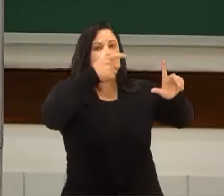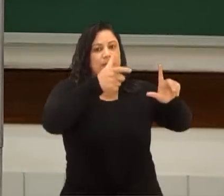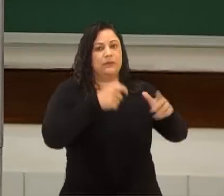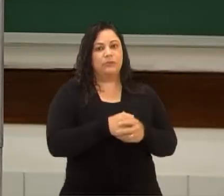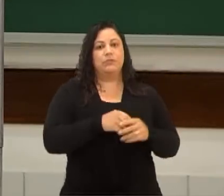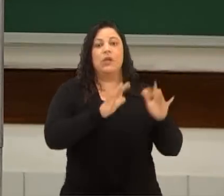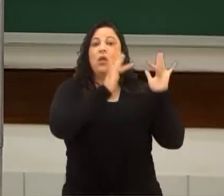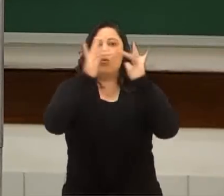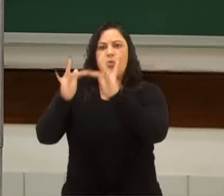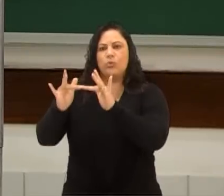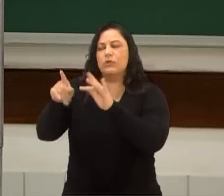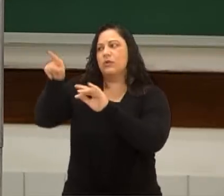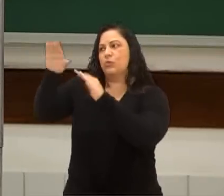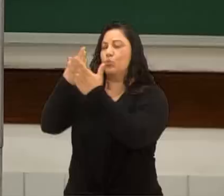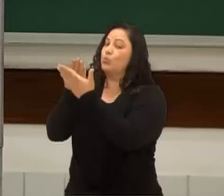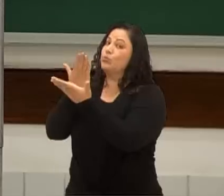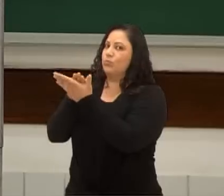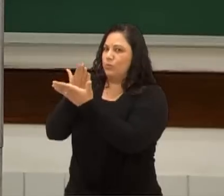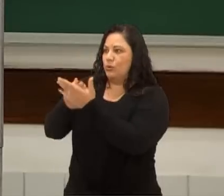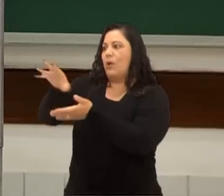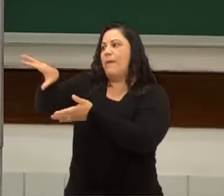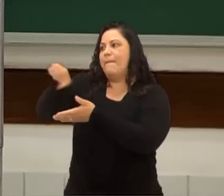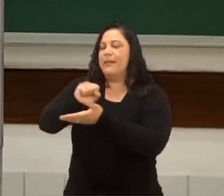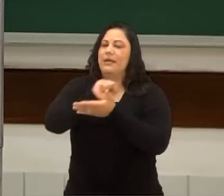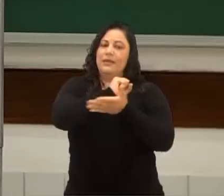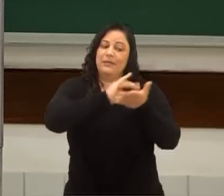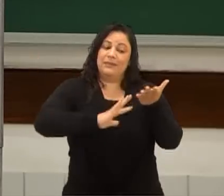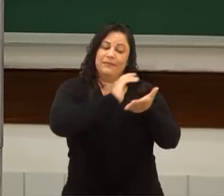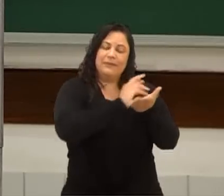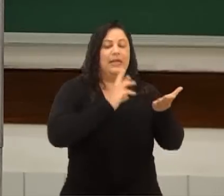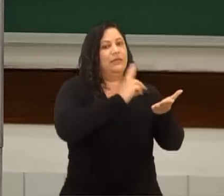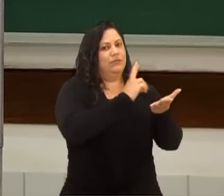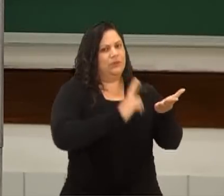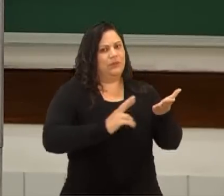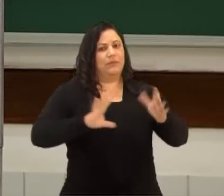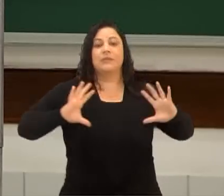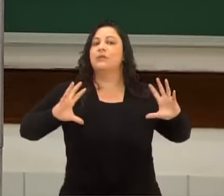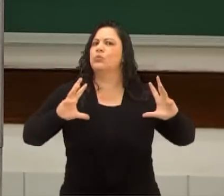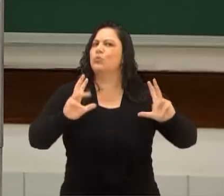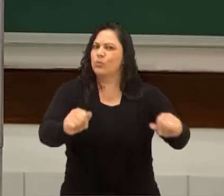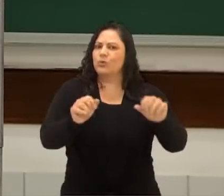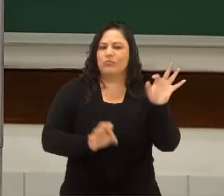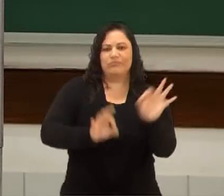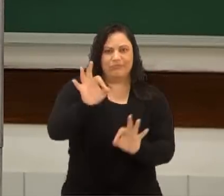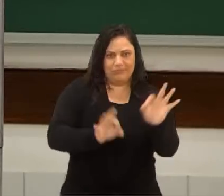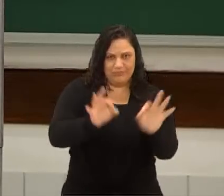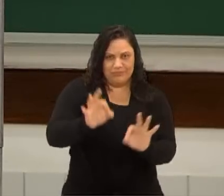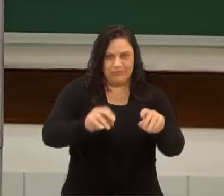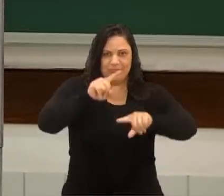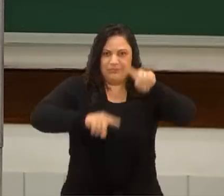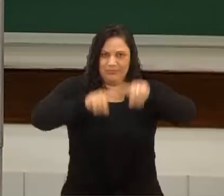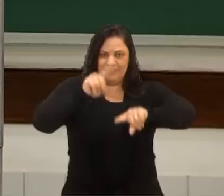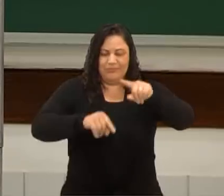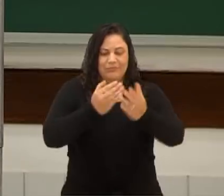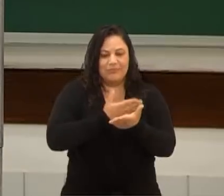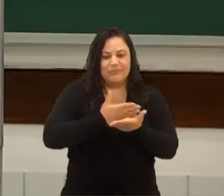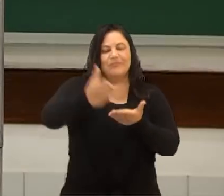e devolução dessas atividades. E para todos agora, arrumem o seu material que a nossa aula já vai começar.